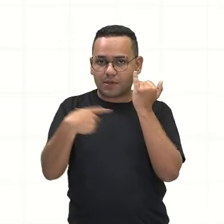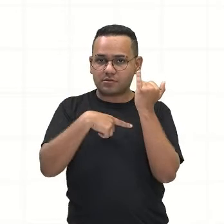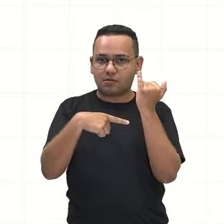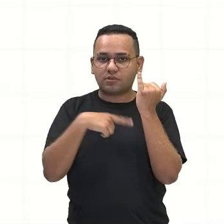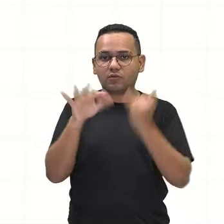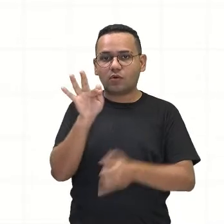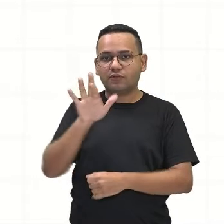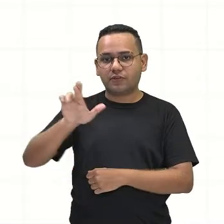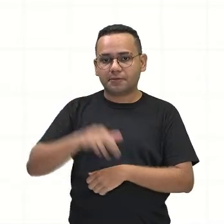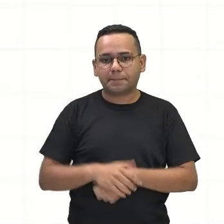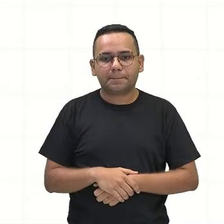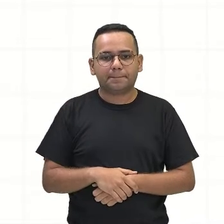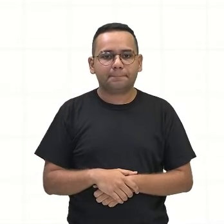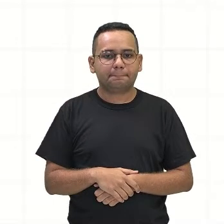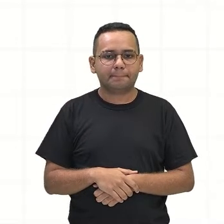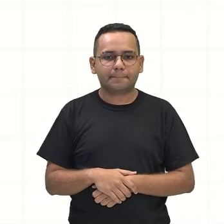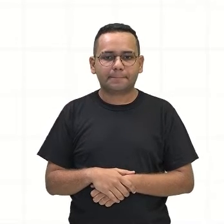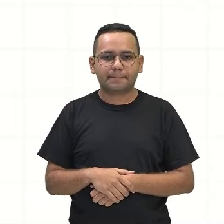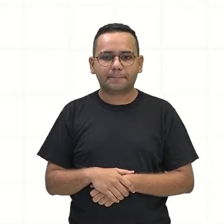Vejam aqui, ó.